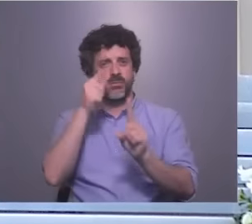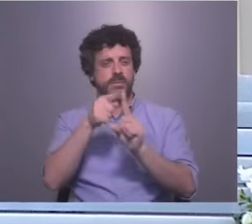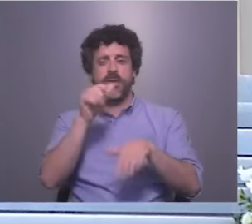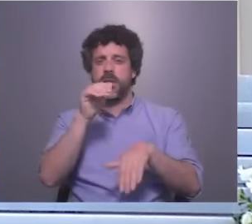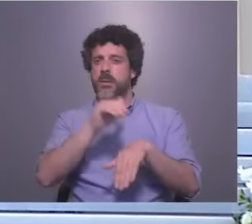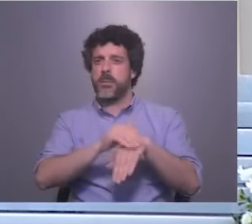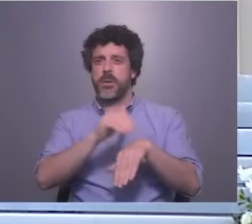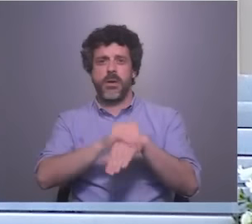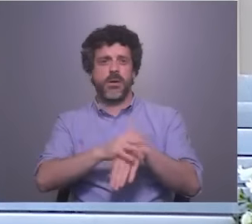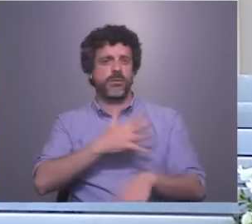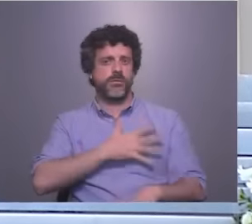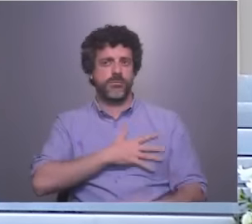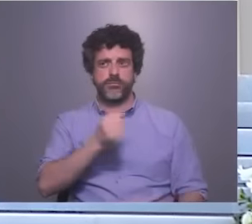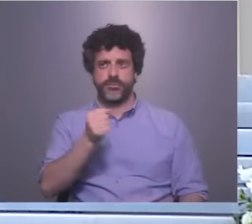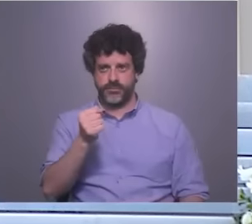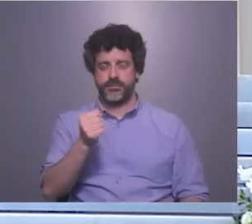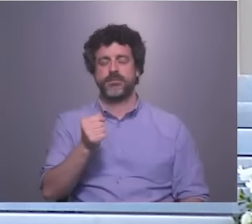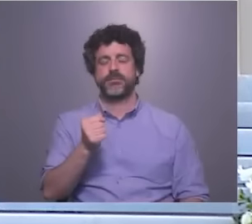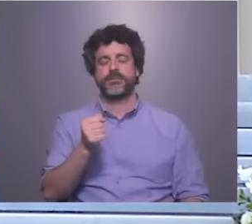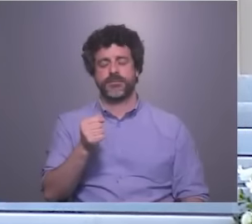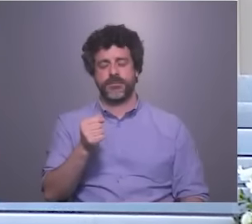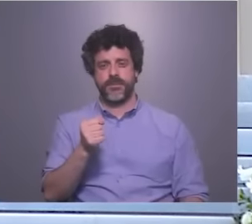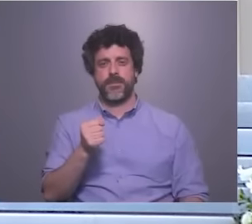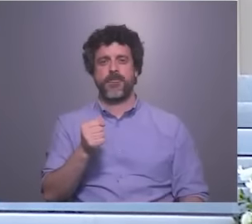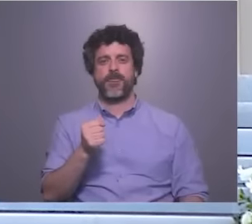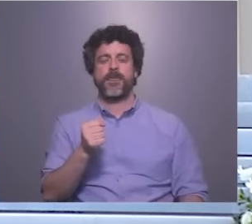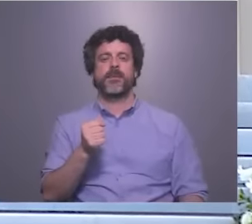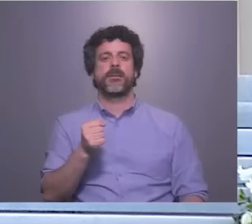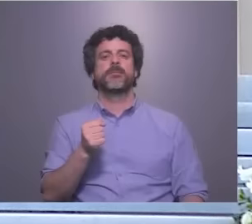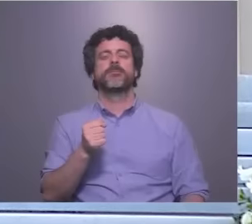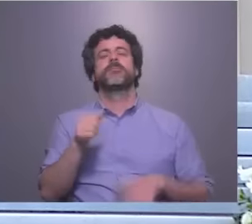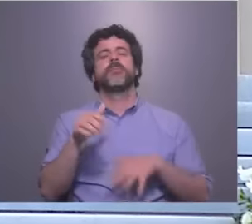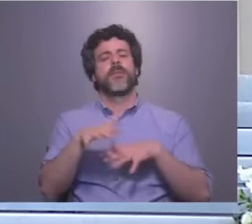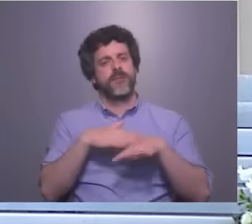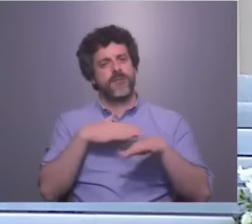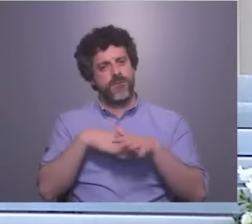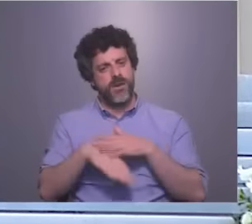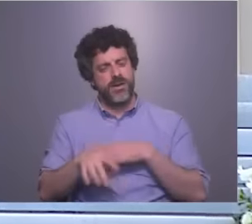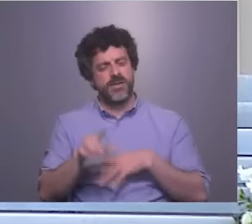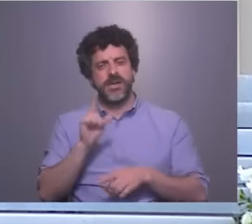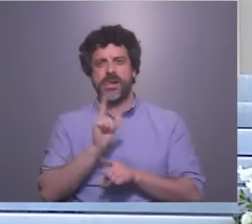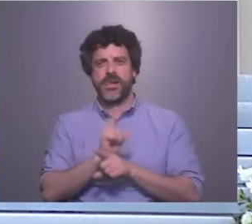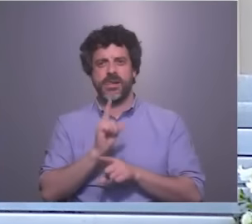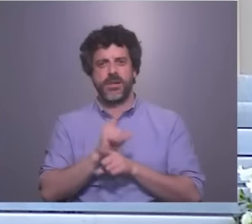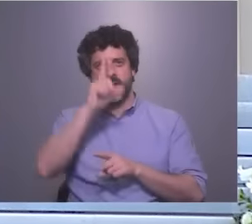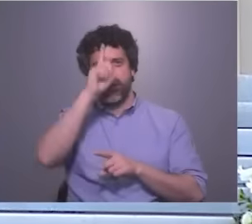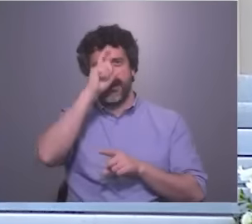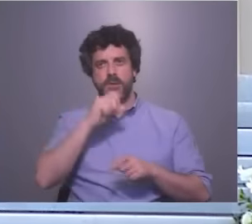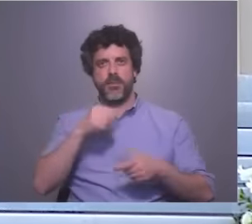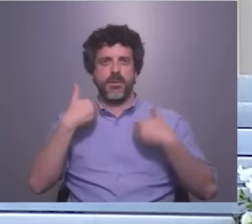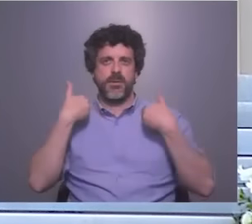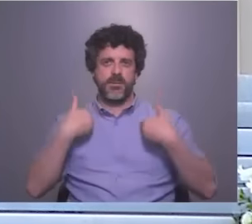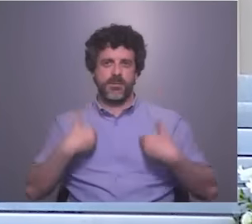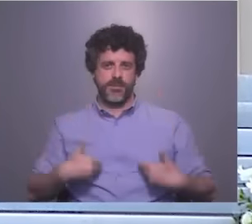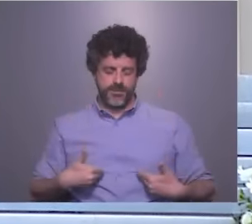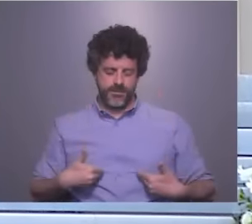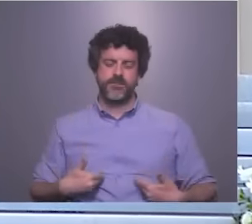nova e eterna aliança, que será derramado por vós e por